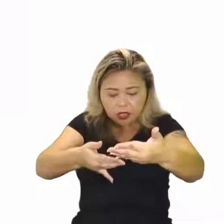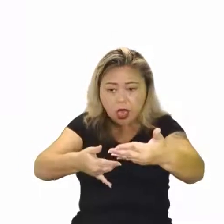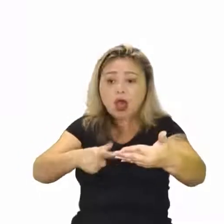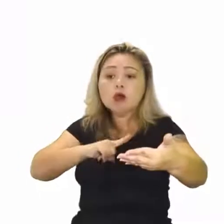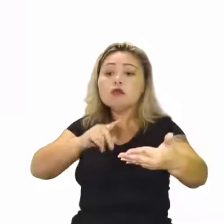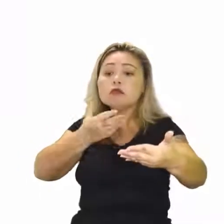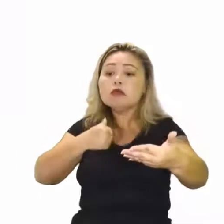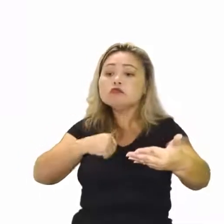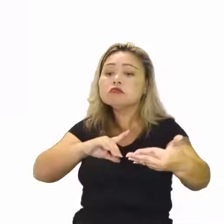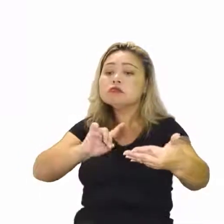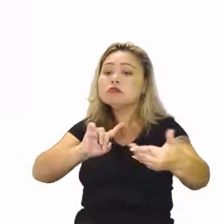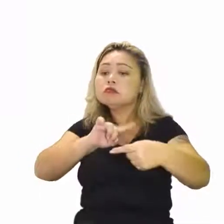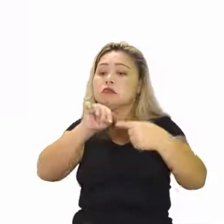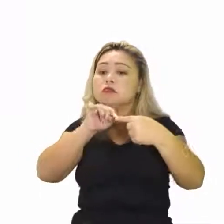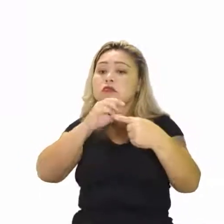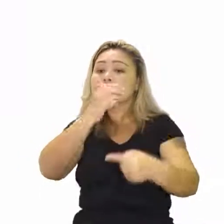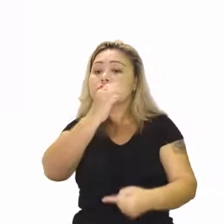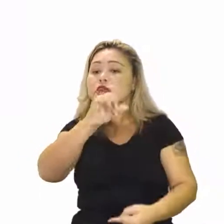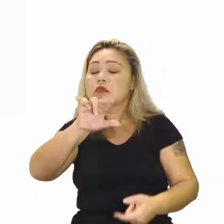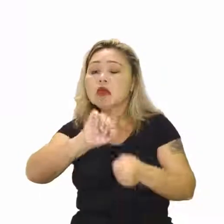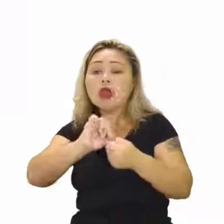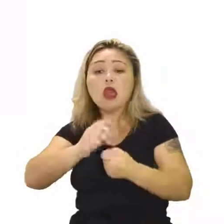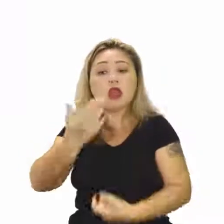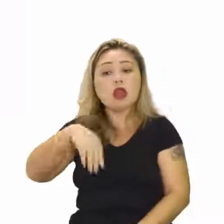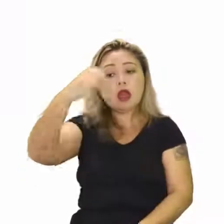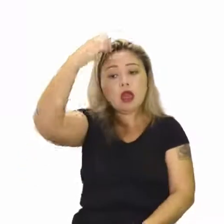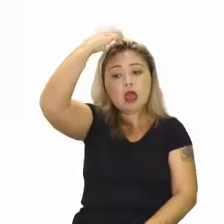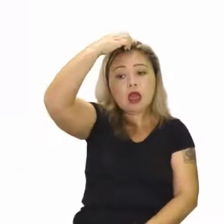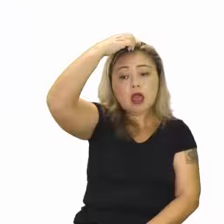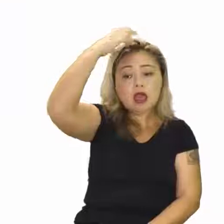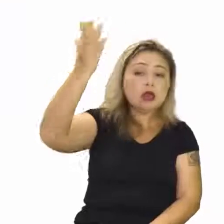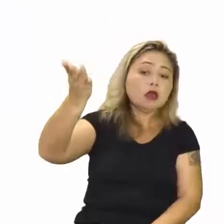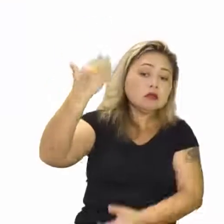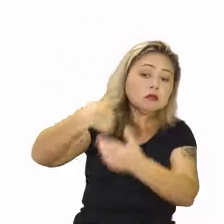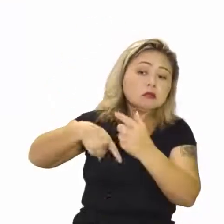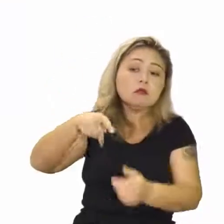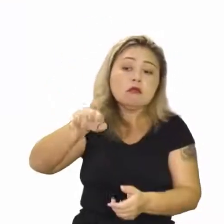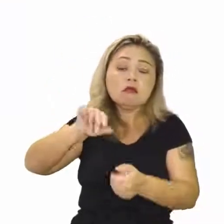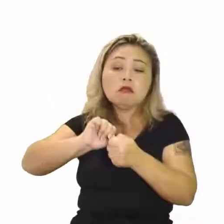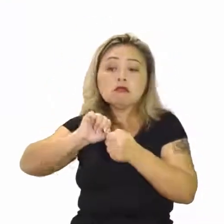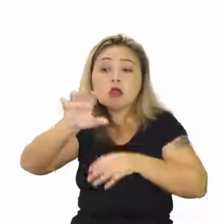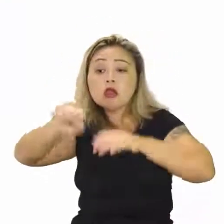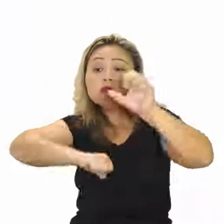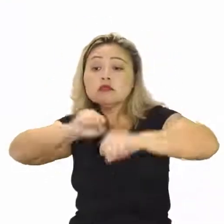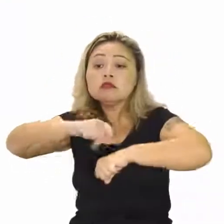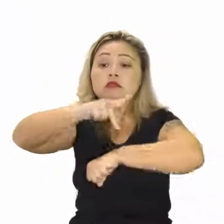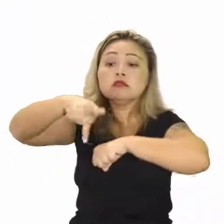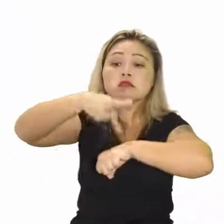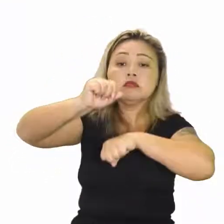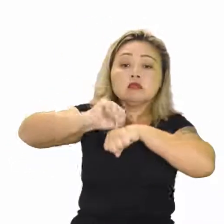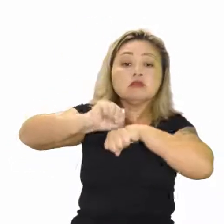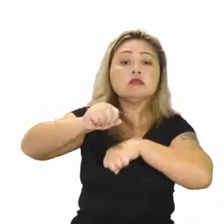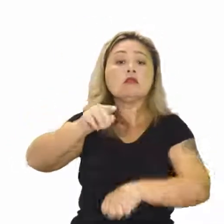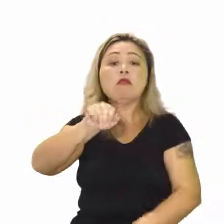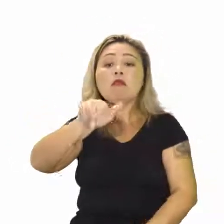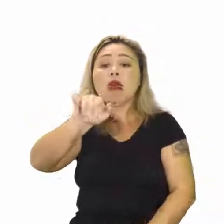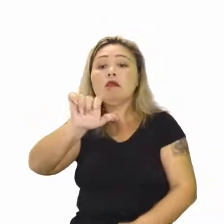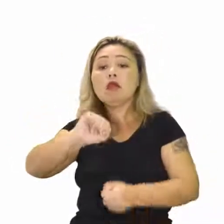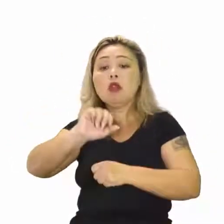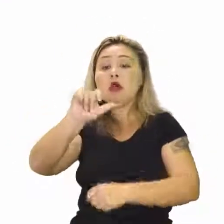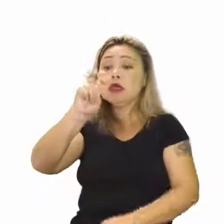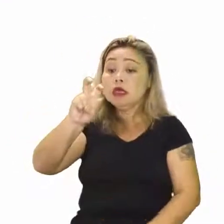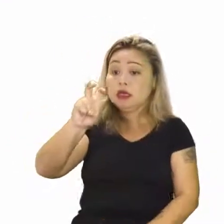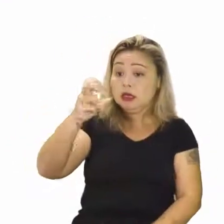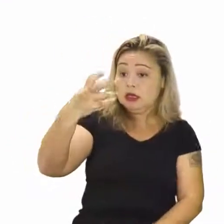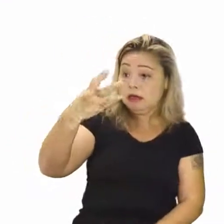princípios de Ciro, rei da antiga Pérsia, que ao conquistar a cidade da Babilônia em 539 a.C.,